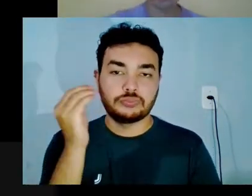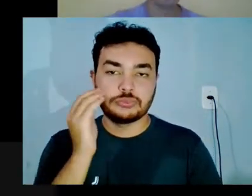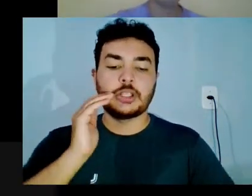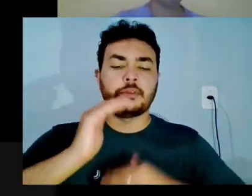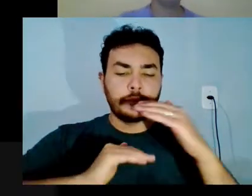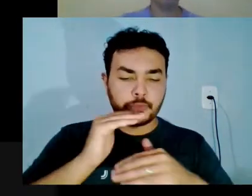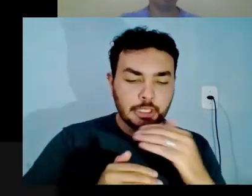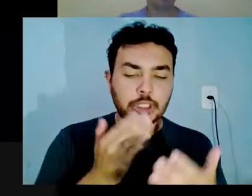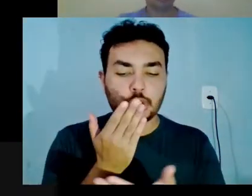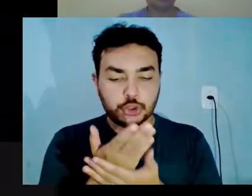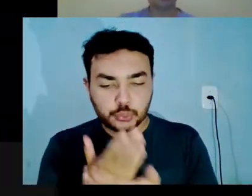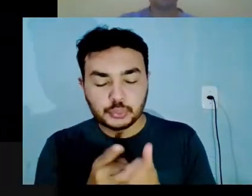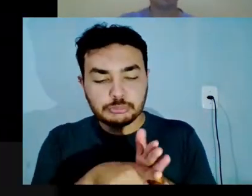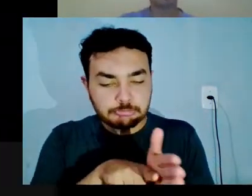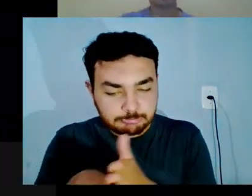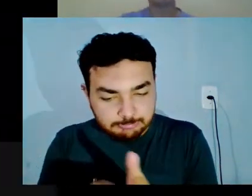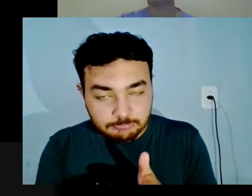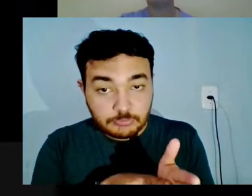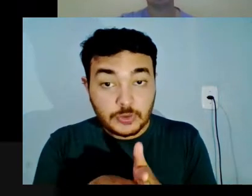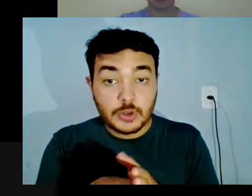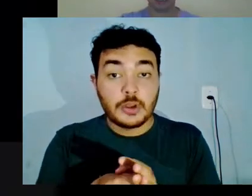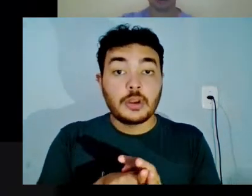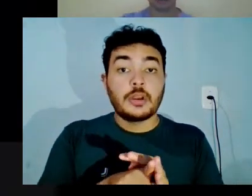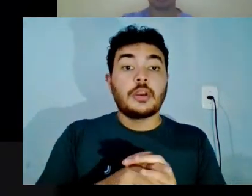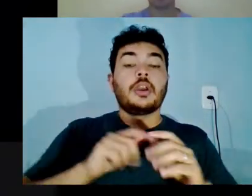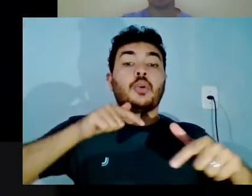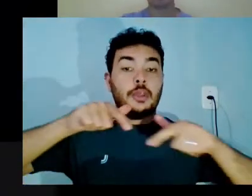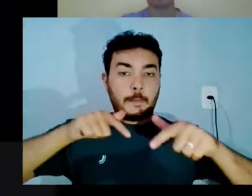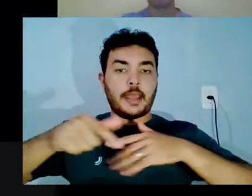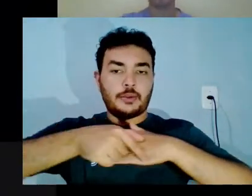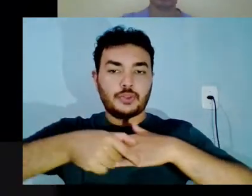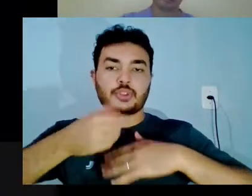desenvolvendo estudo, fazendo novas proposições, né? E no trabalho de Hitler e London,